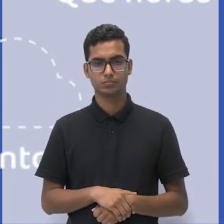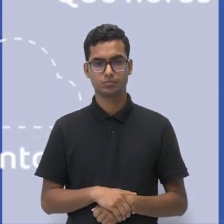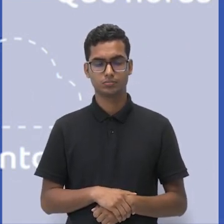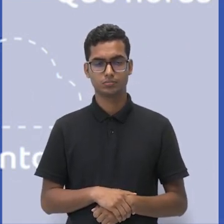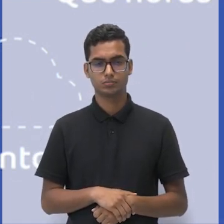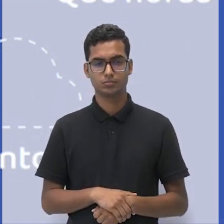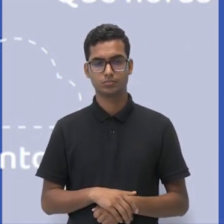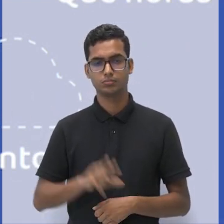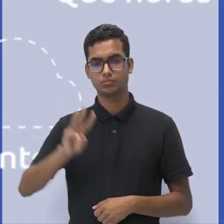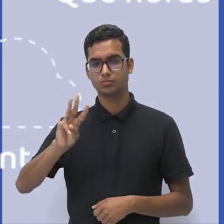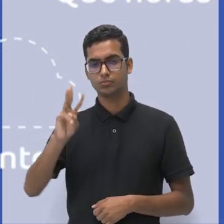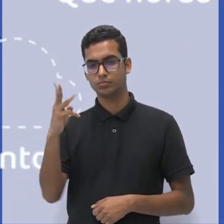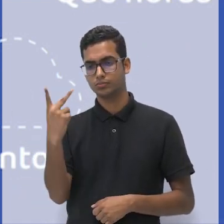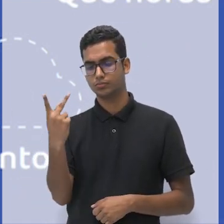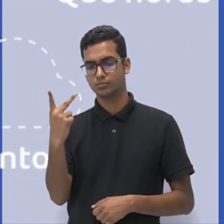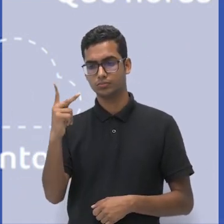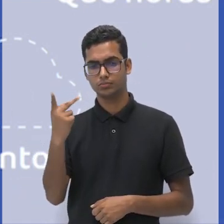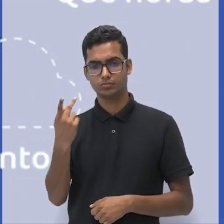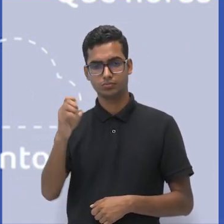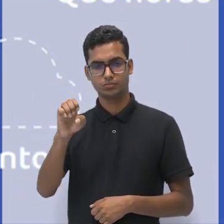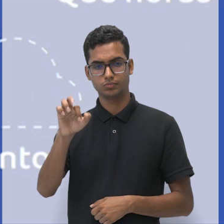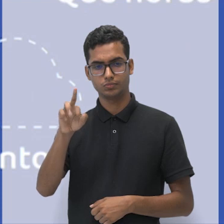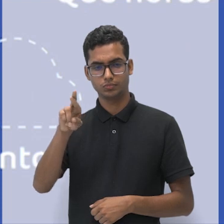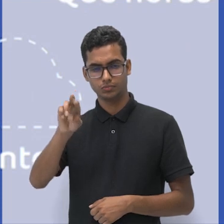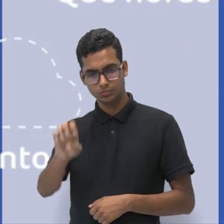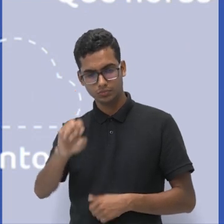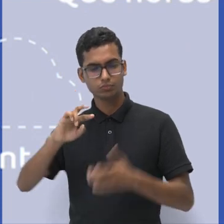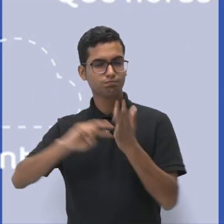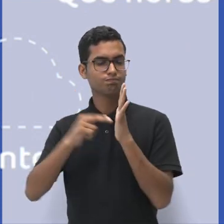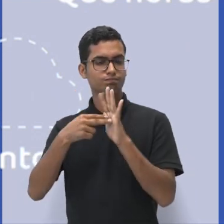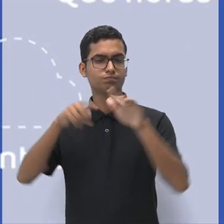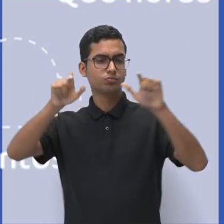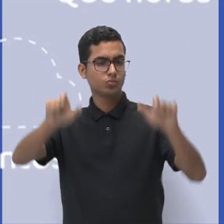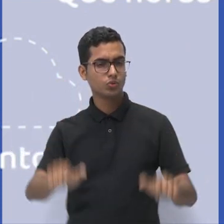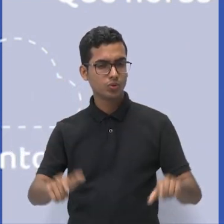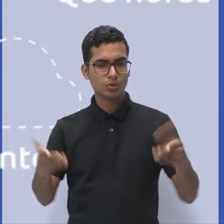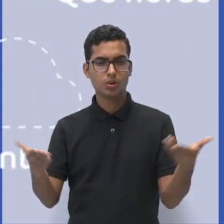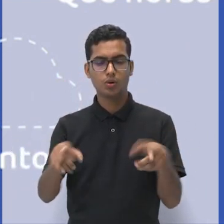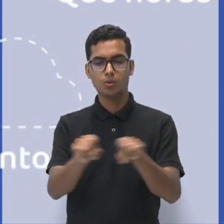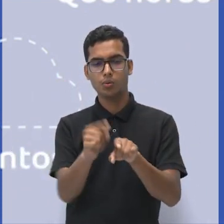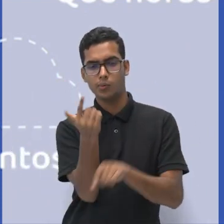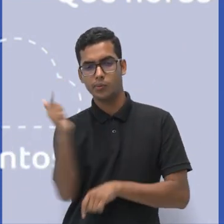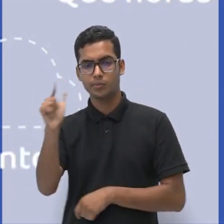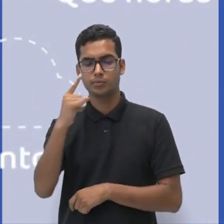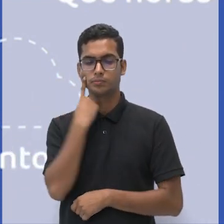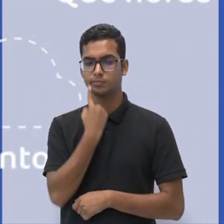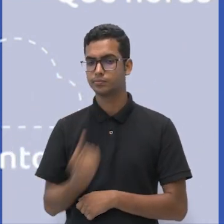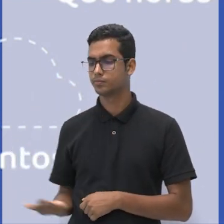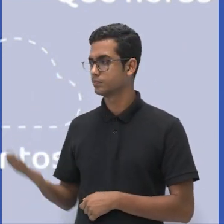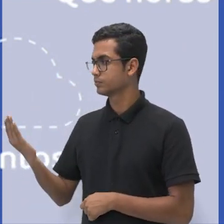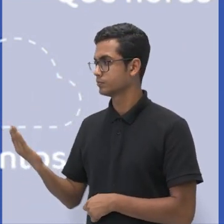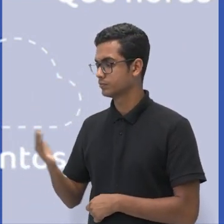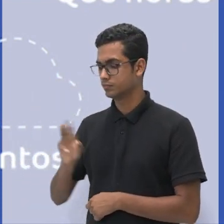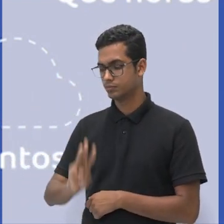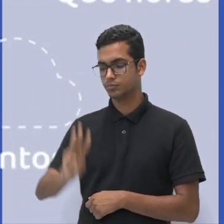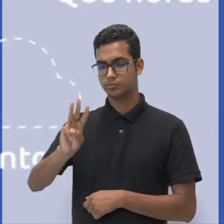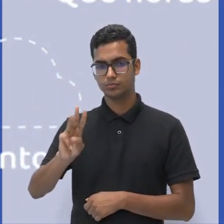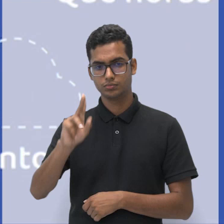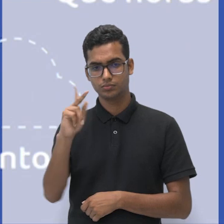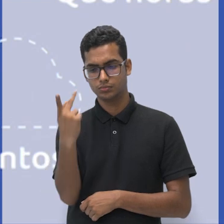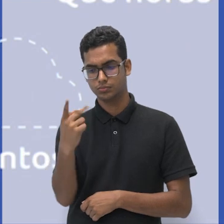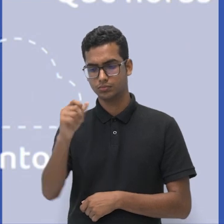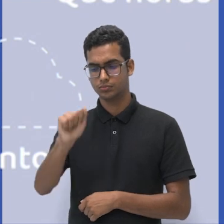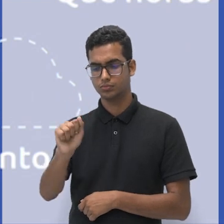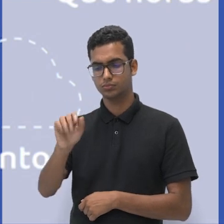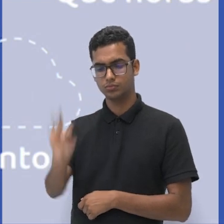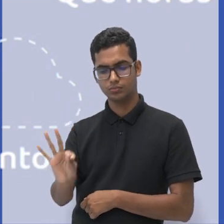where. O próximo pronome é o pronome what, what. Ok, what's your